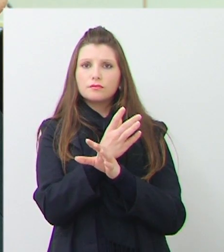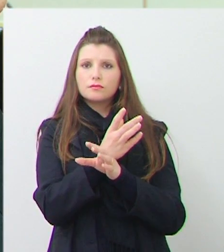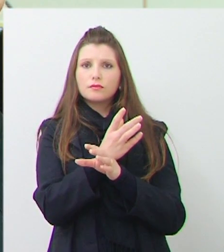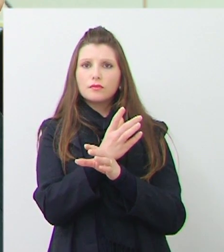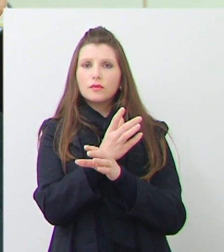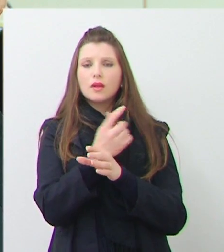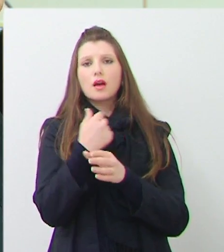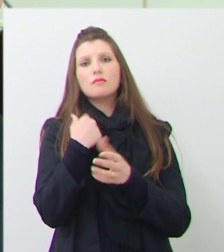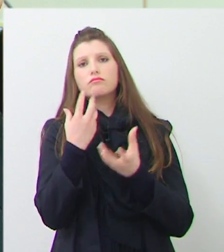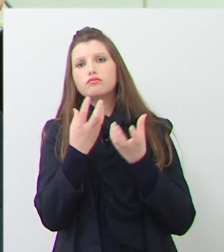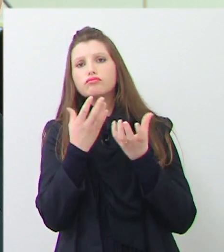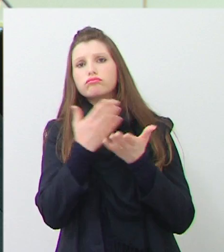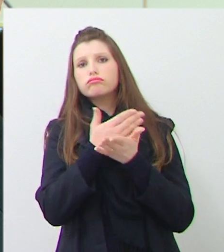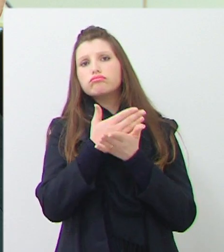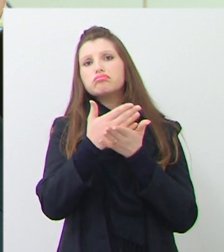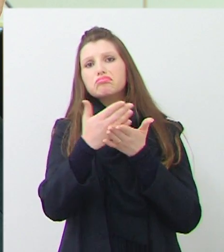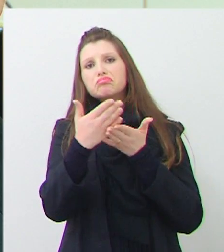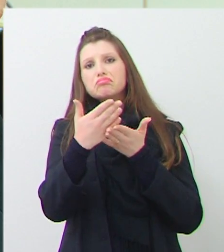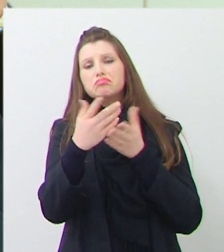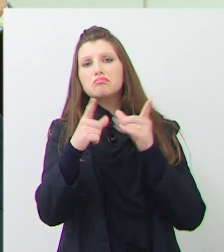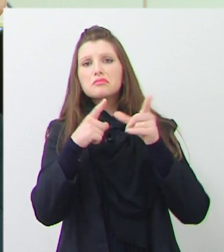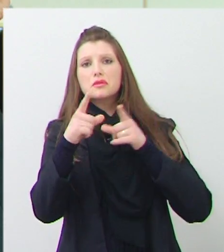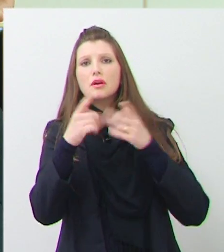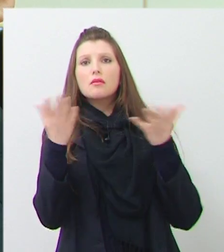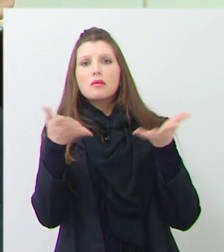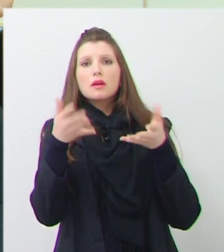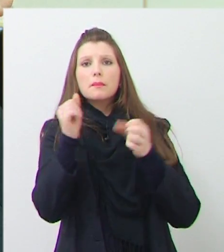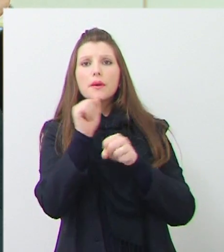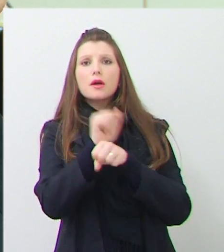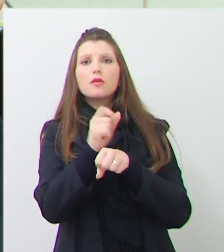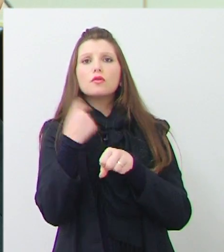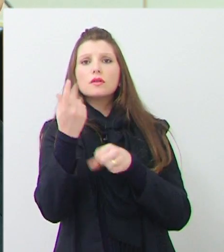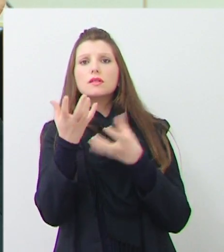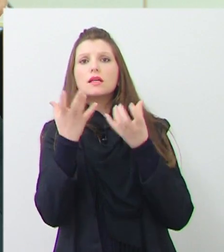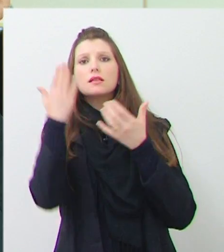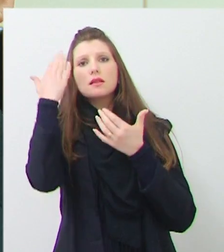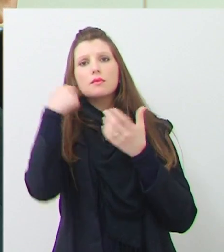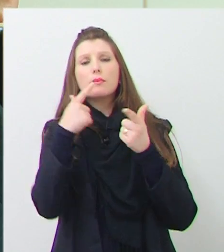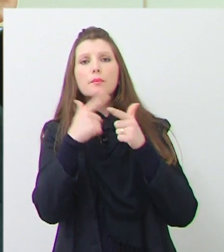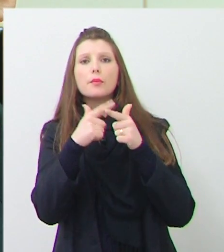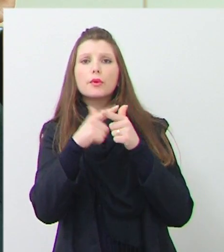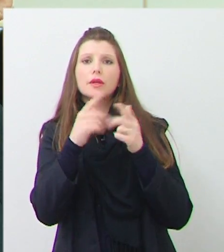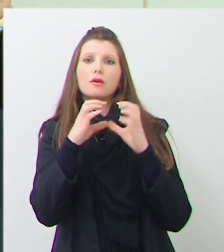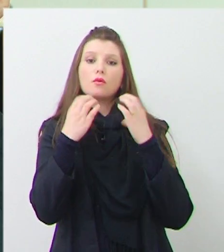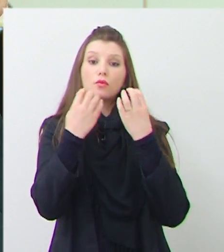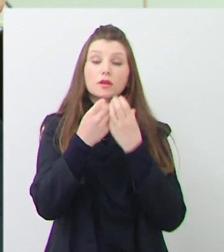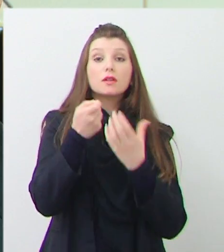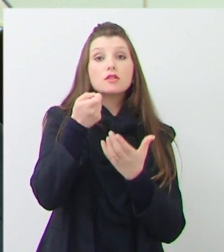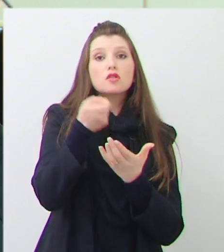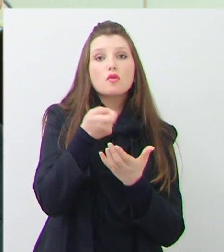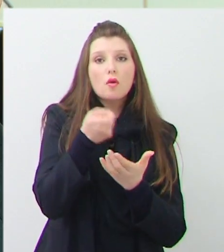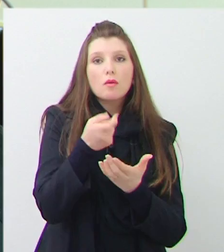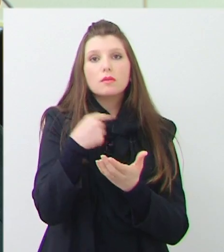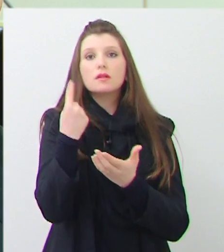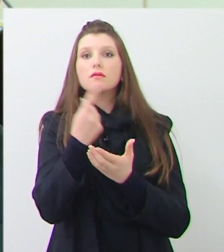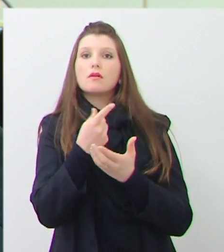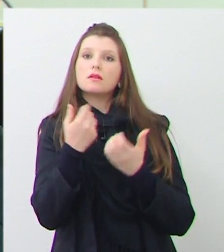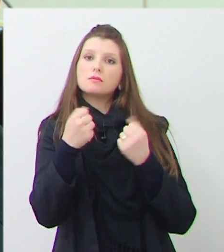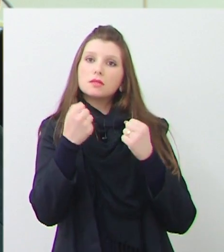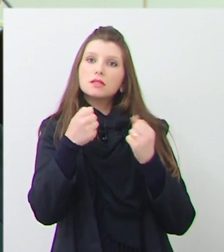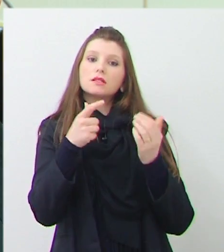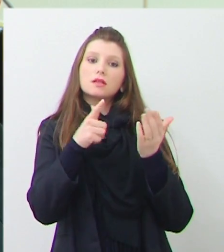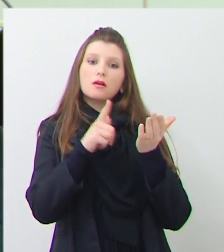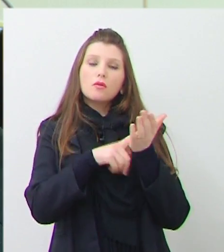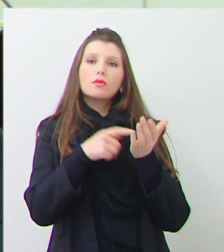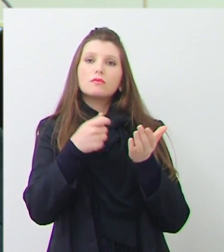os trabalhos, mas parou. E a gente quer saber o porquê que está parado. Então a comunidade vem cobrando e a gente também tem o nosso compromisso